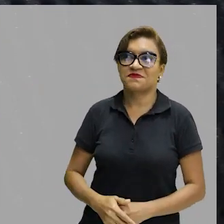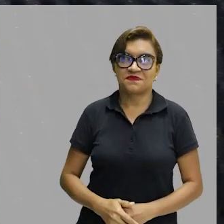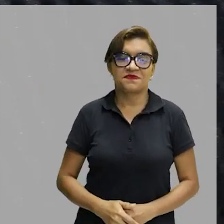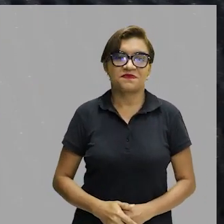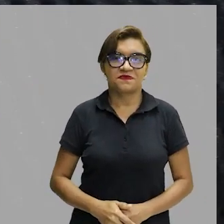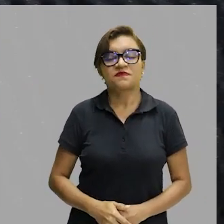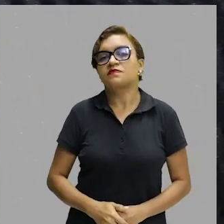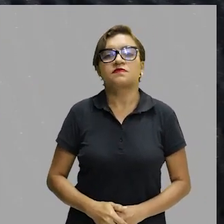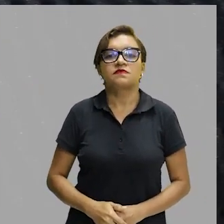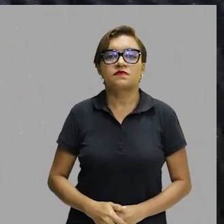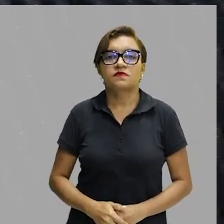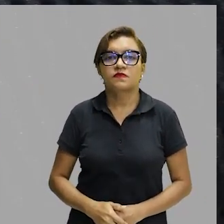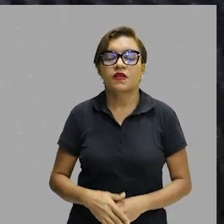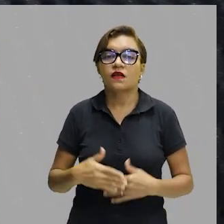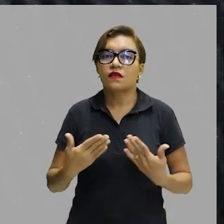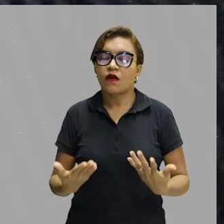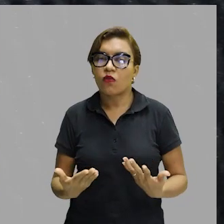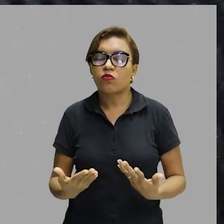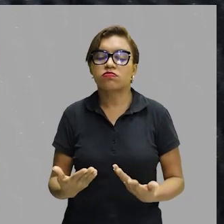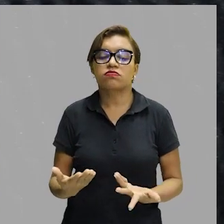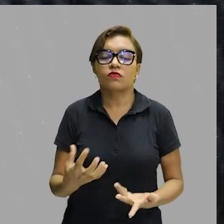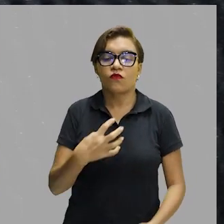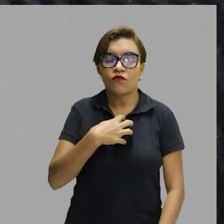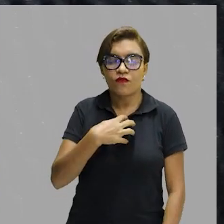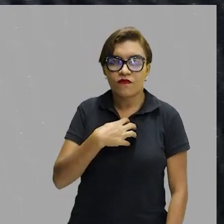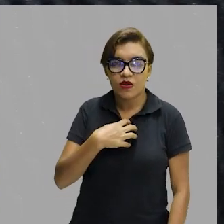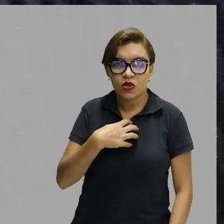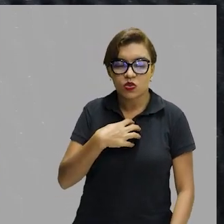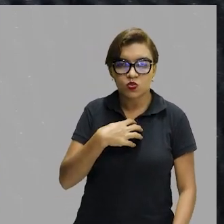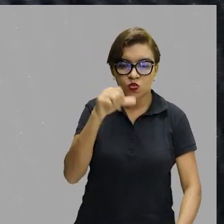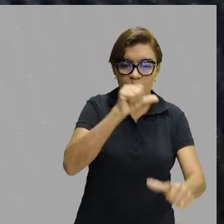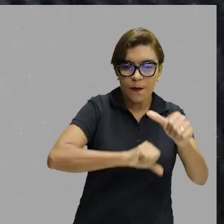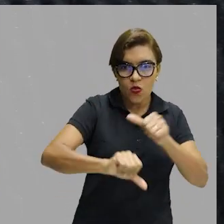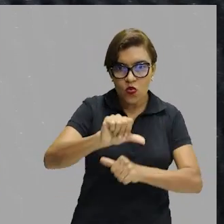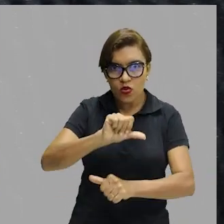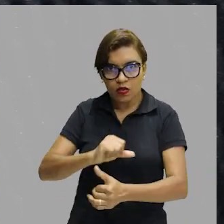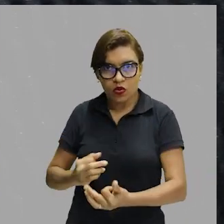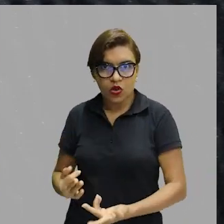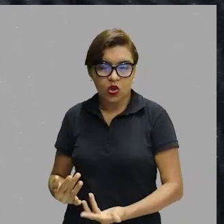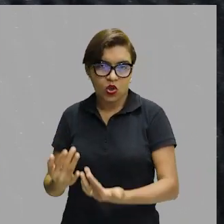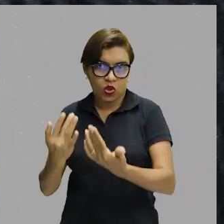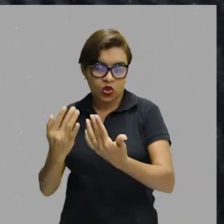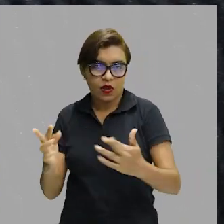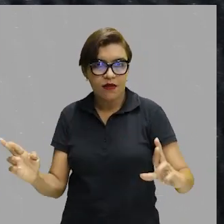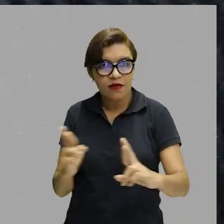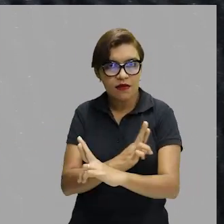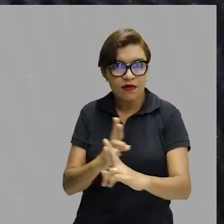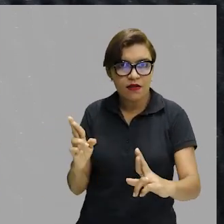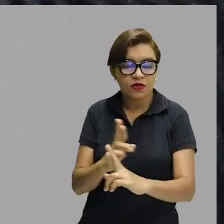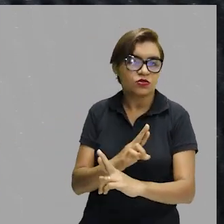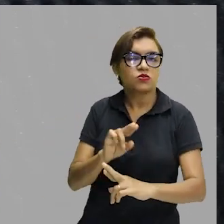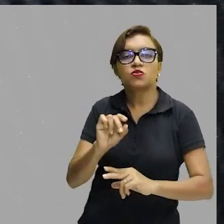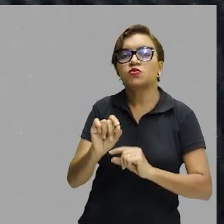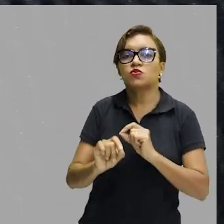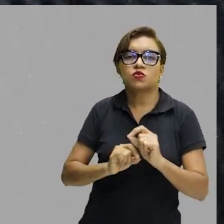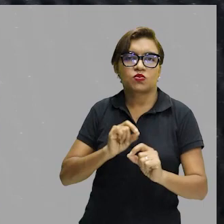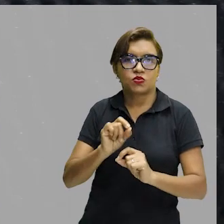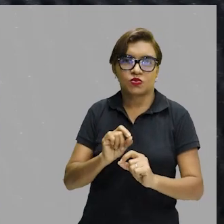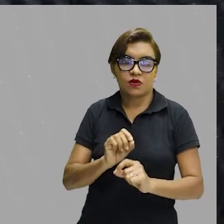certo? Então, o efeito coligativo está intrinsecamente relacionado, turma,